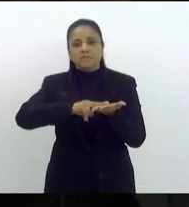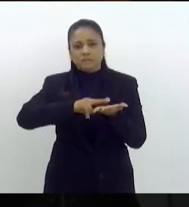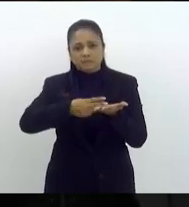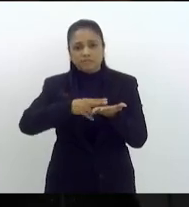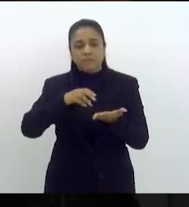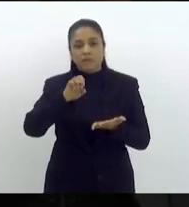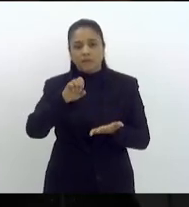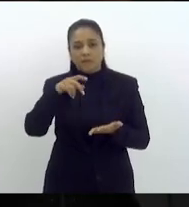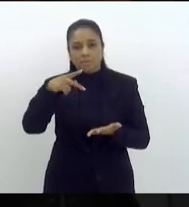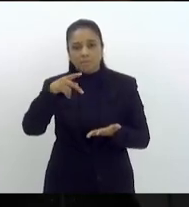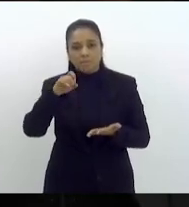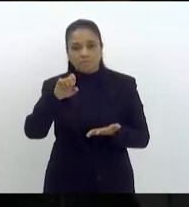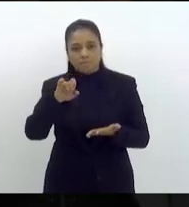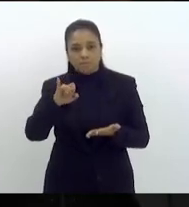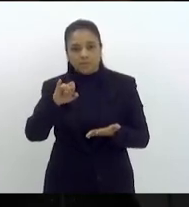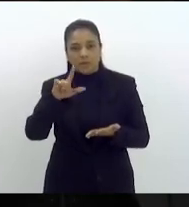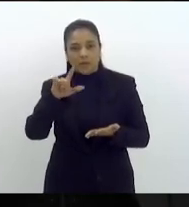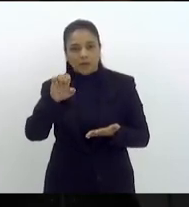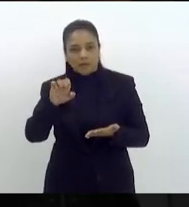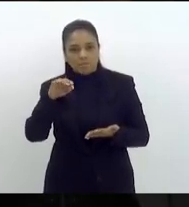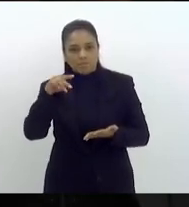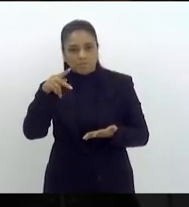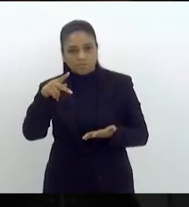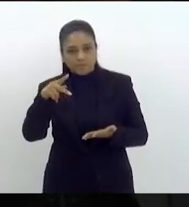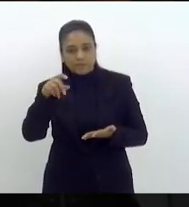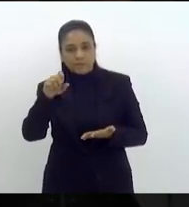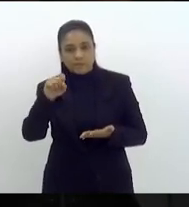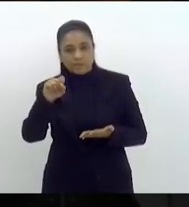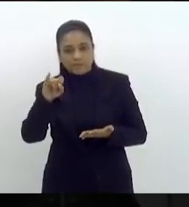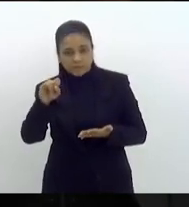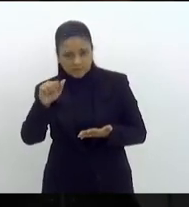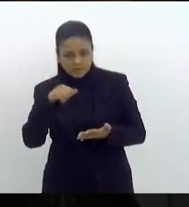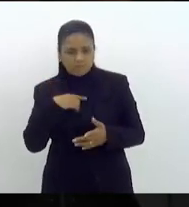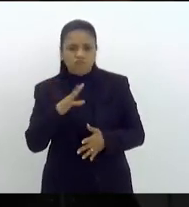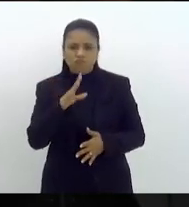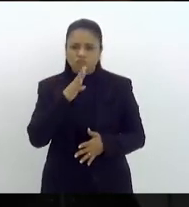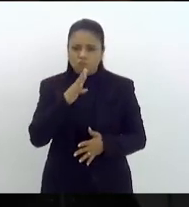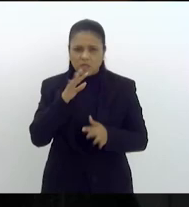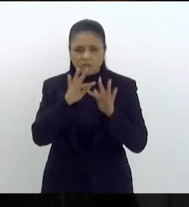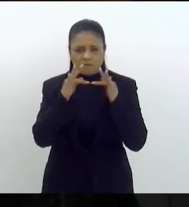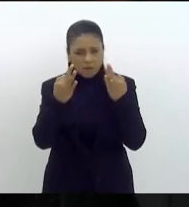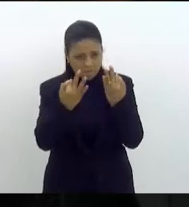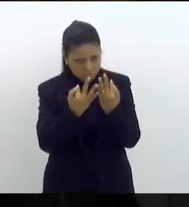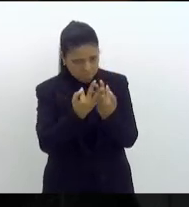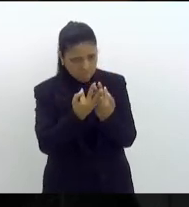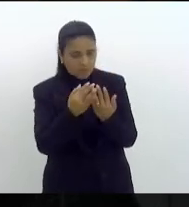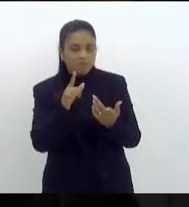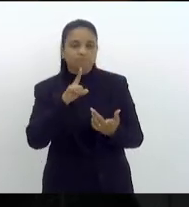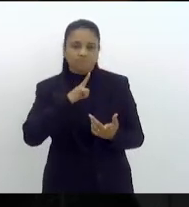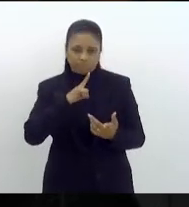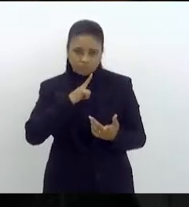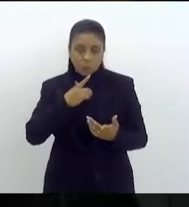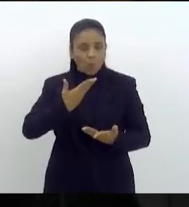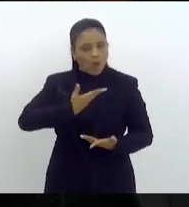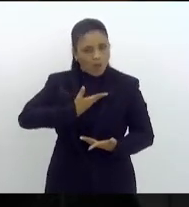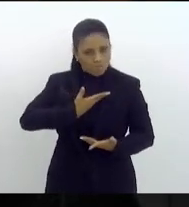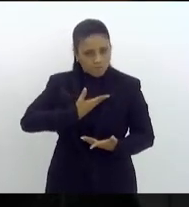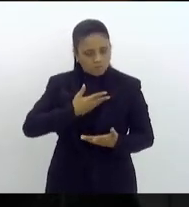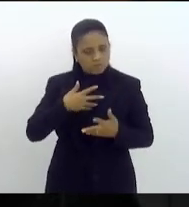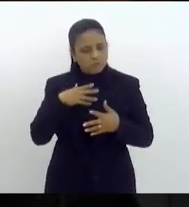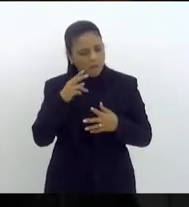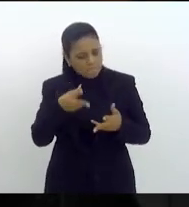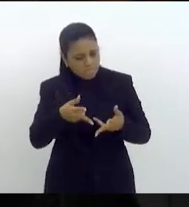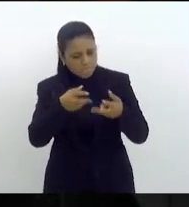Quem já tem um amigo ou familiar que seja epilético e tem assistido as convulsões